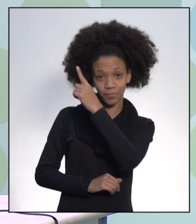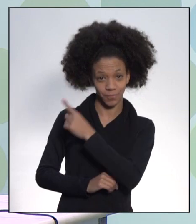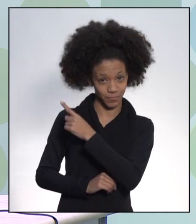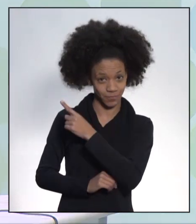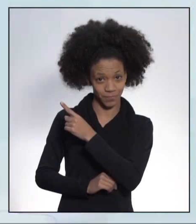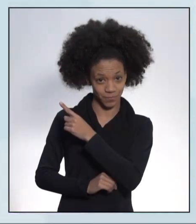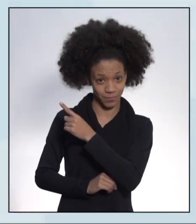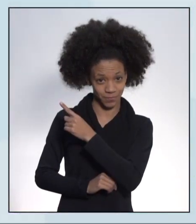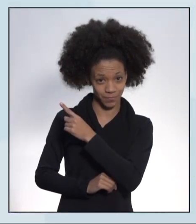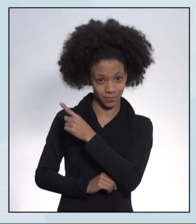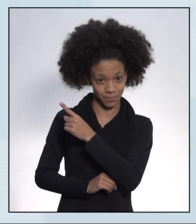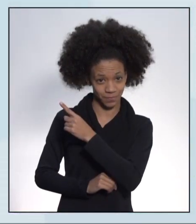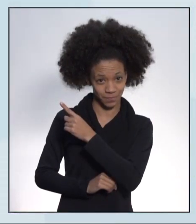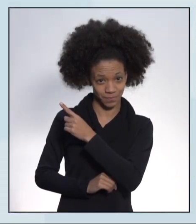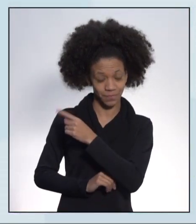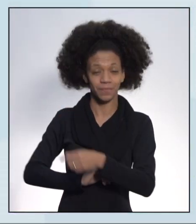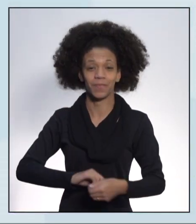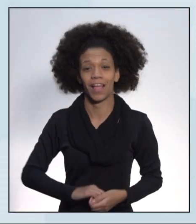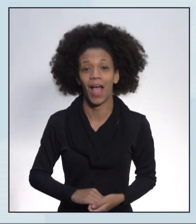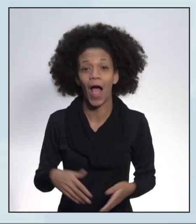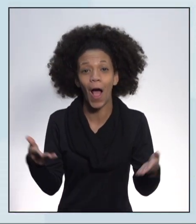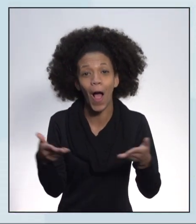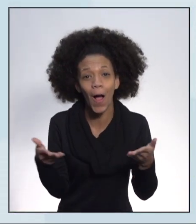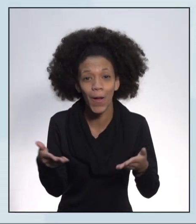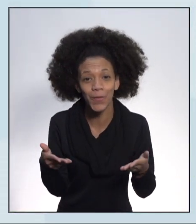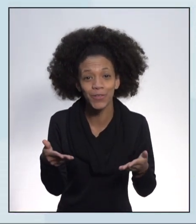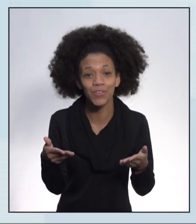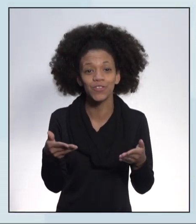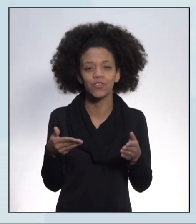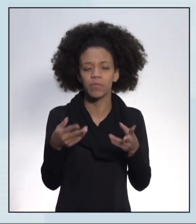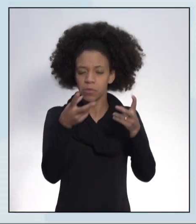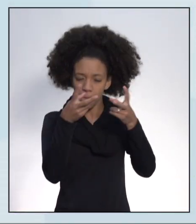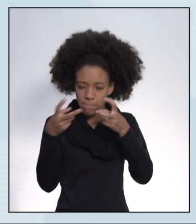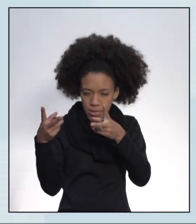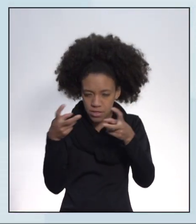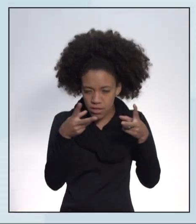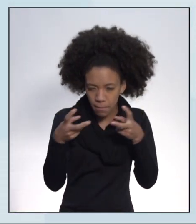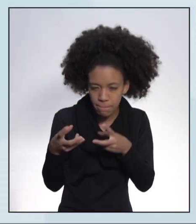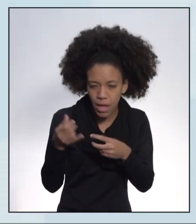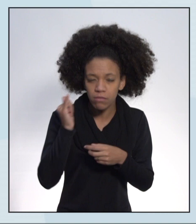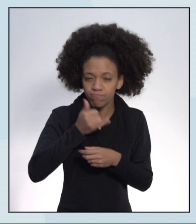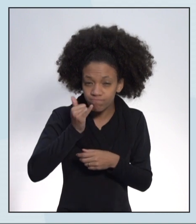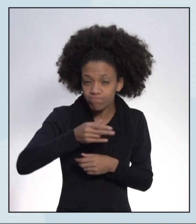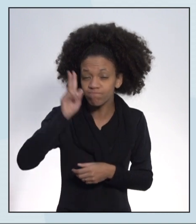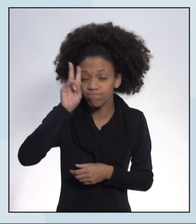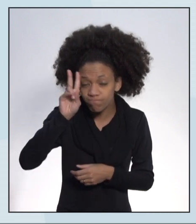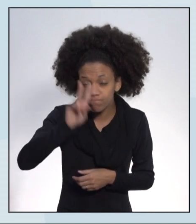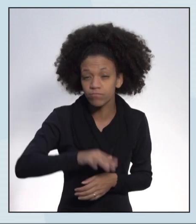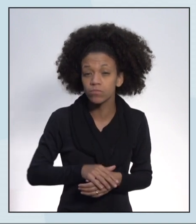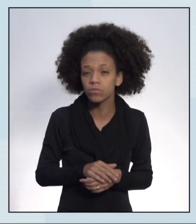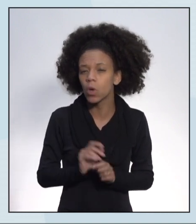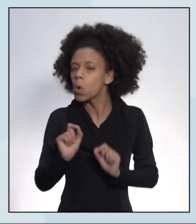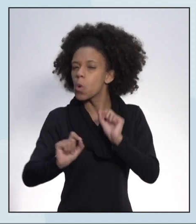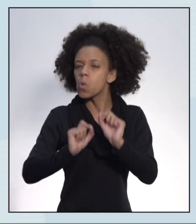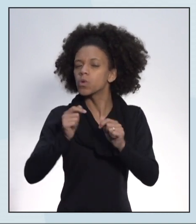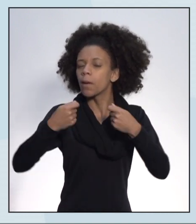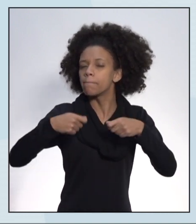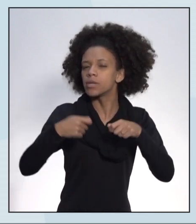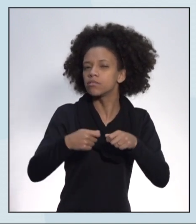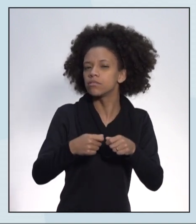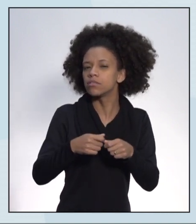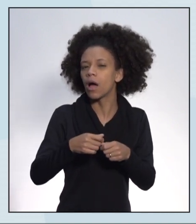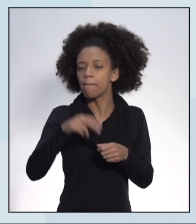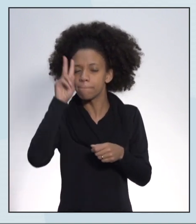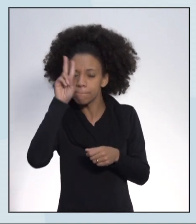hoje? Hoje nós identificaremos os elementos da narrativa, né? O que é necessário para que uma história seja